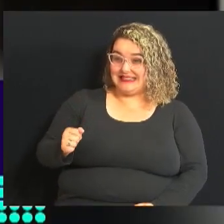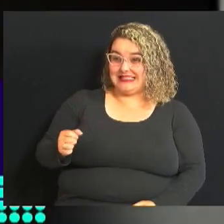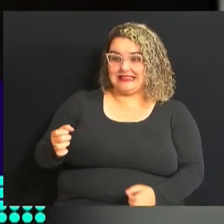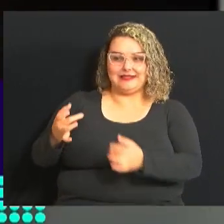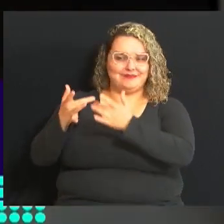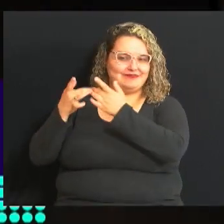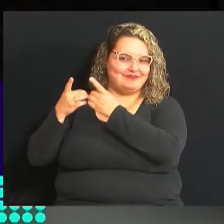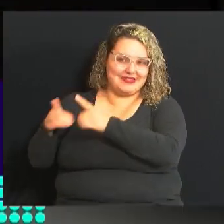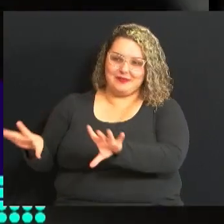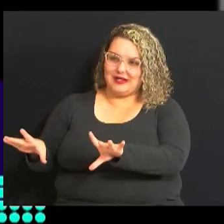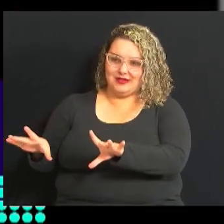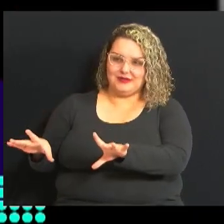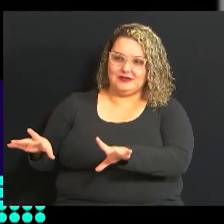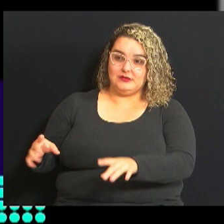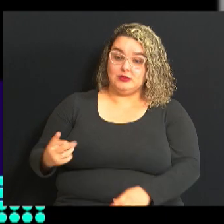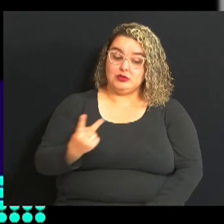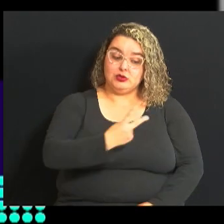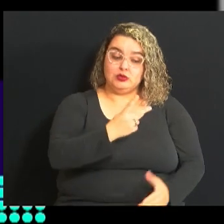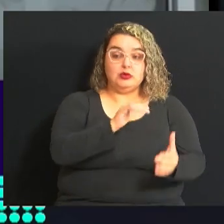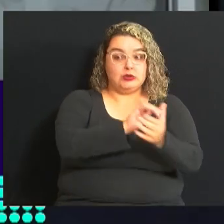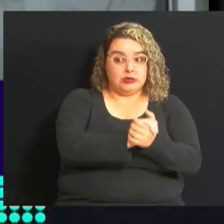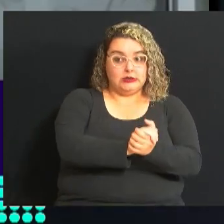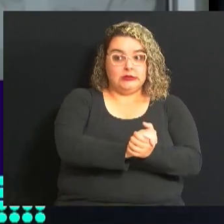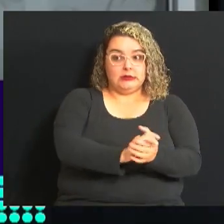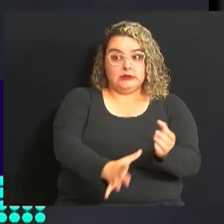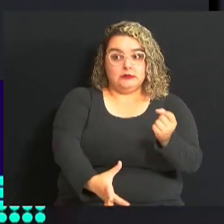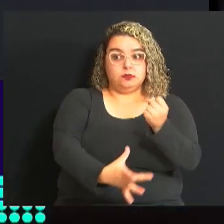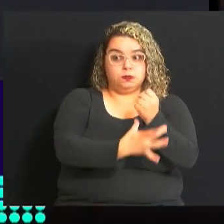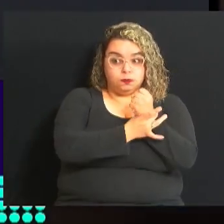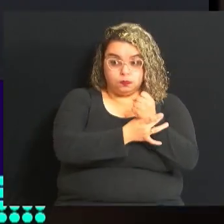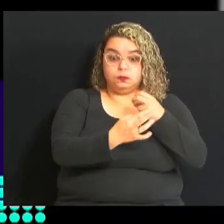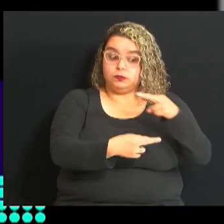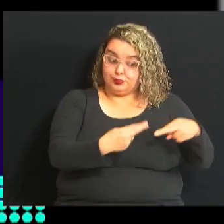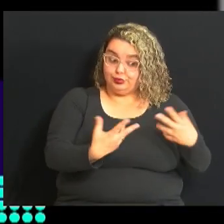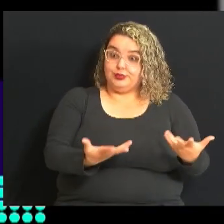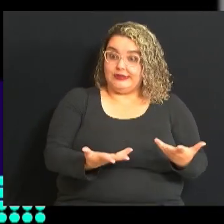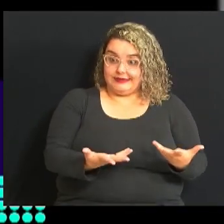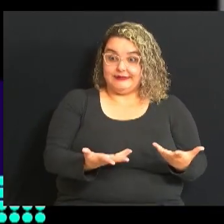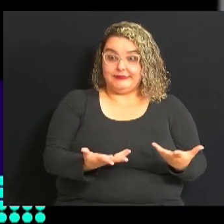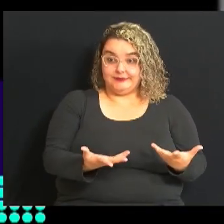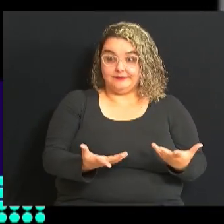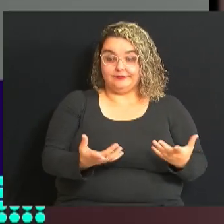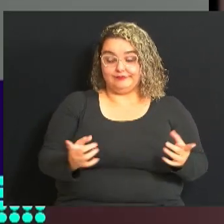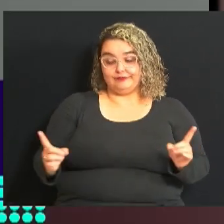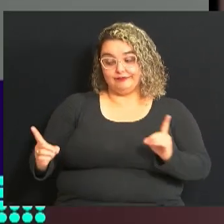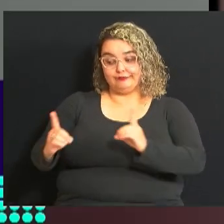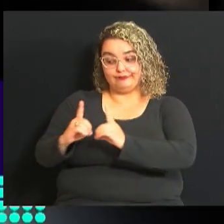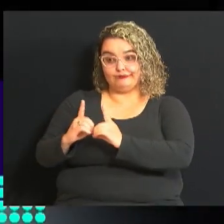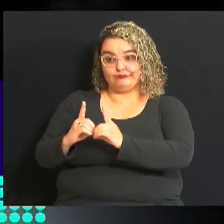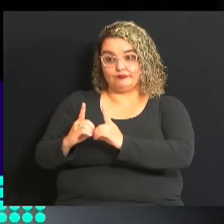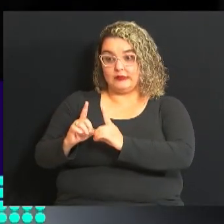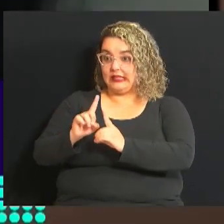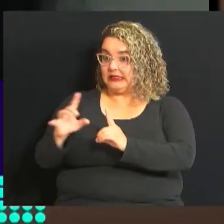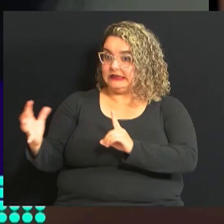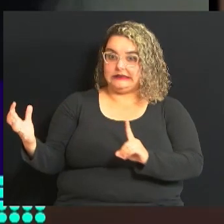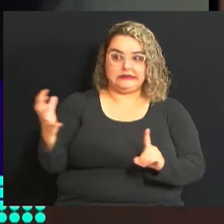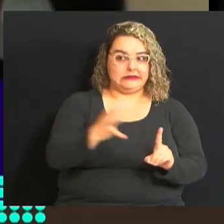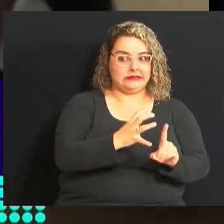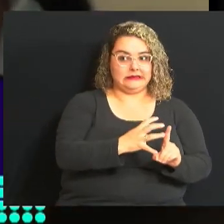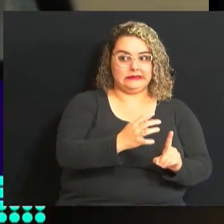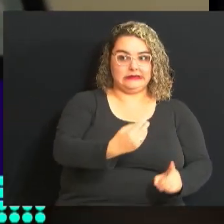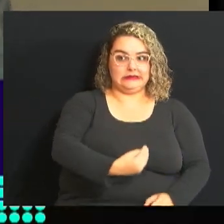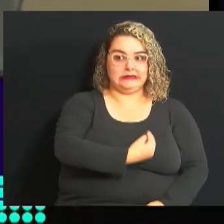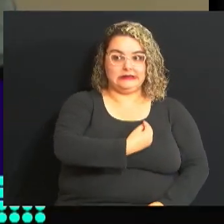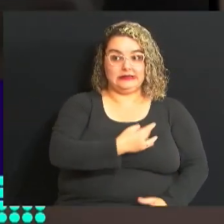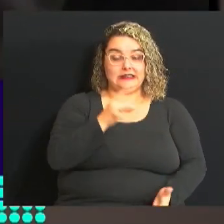ela e o marido afirmem estar seguros desse relacionamento e reencontro e que não afetaria suas vidas, a